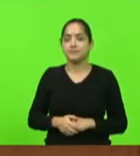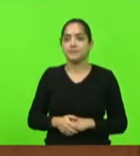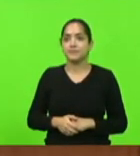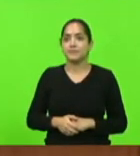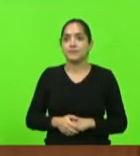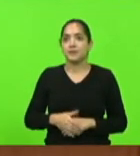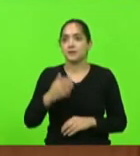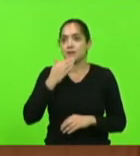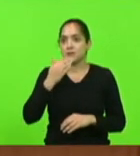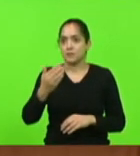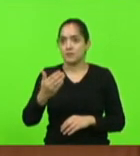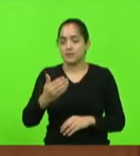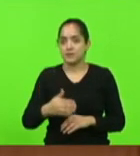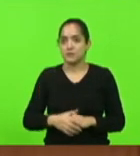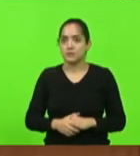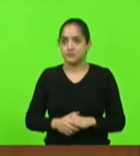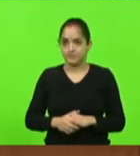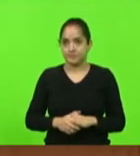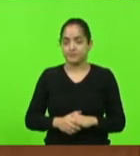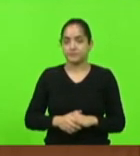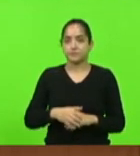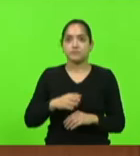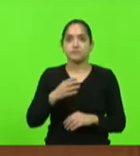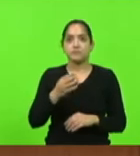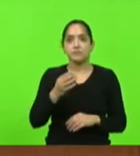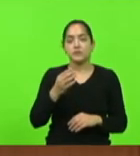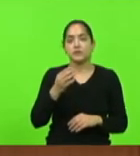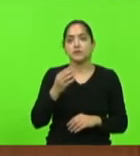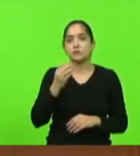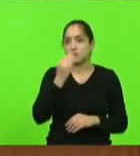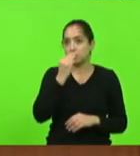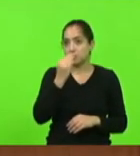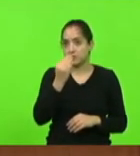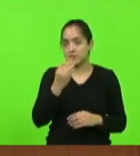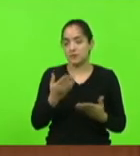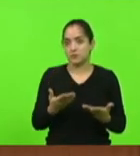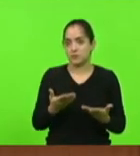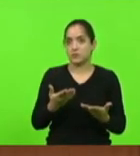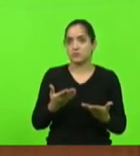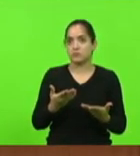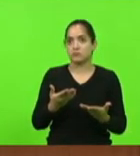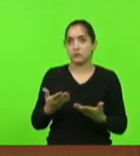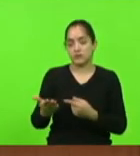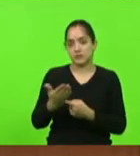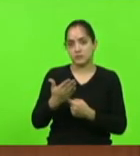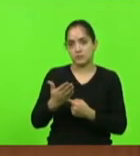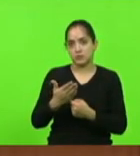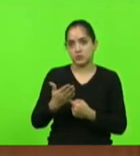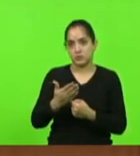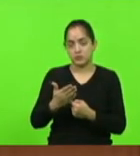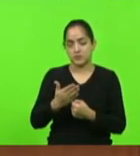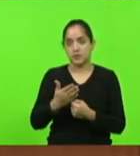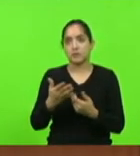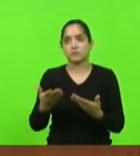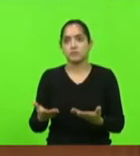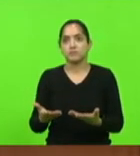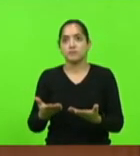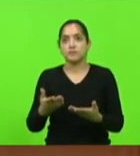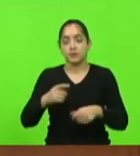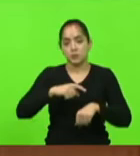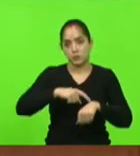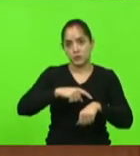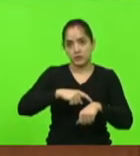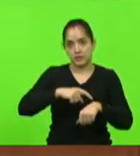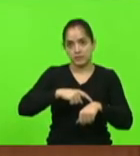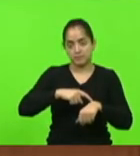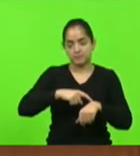colega deputado Sopelsi que, se precisar me auxiliar no cumprimento do nosso tempo,